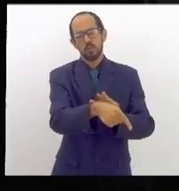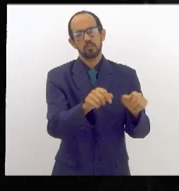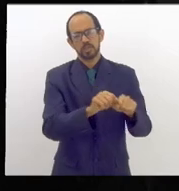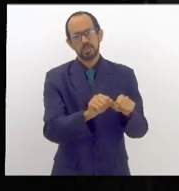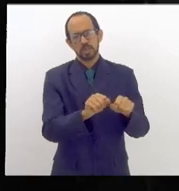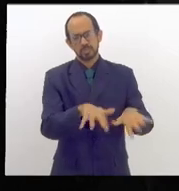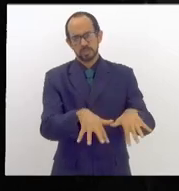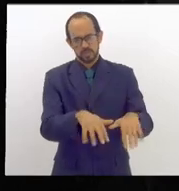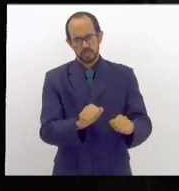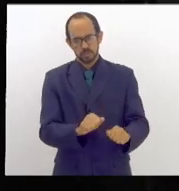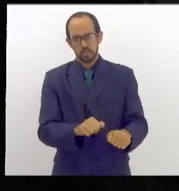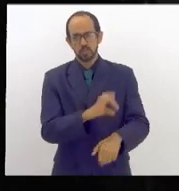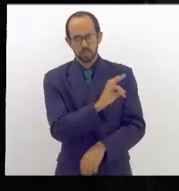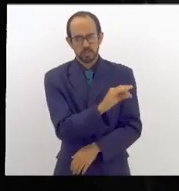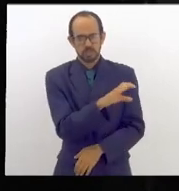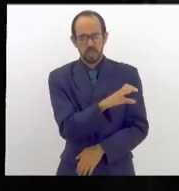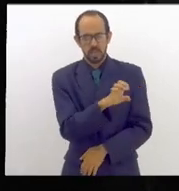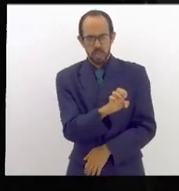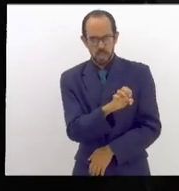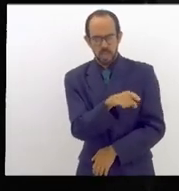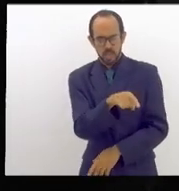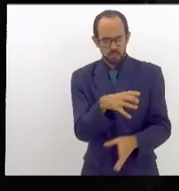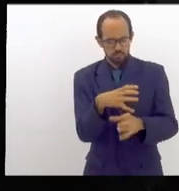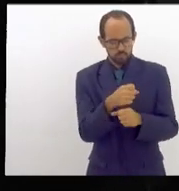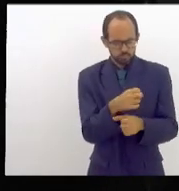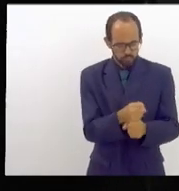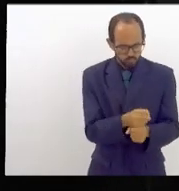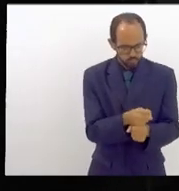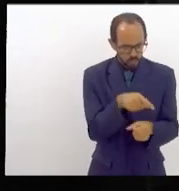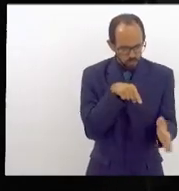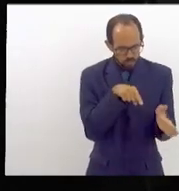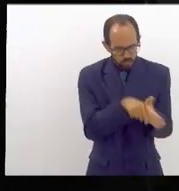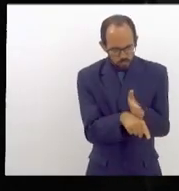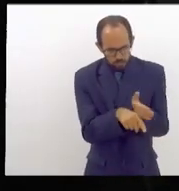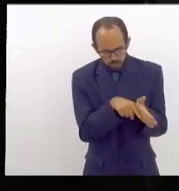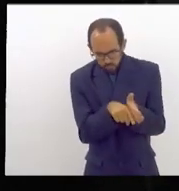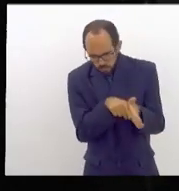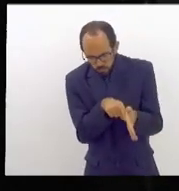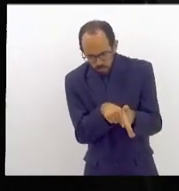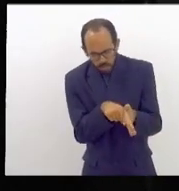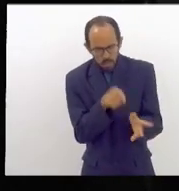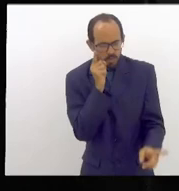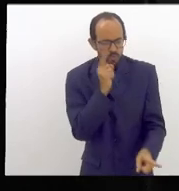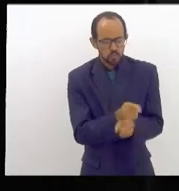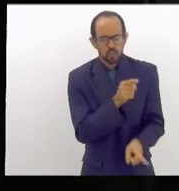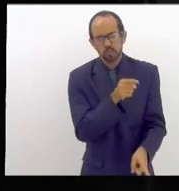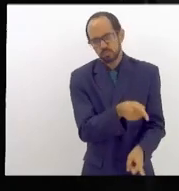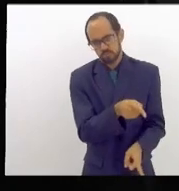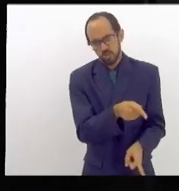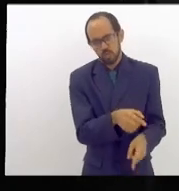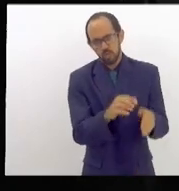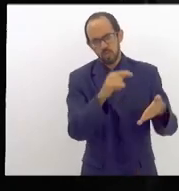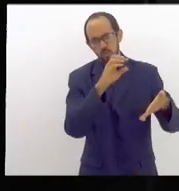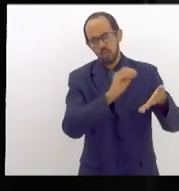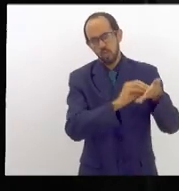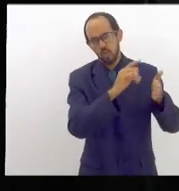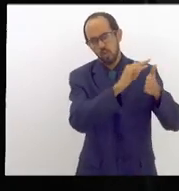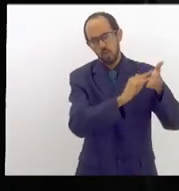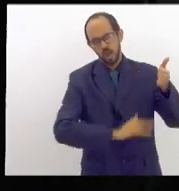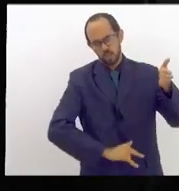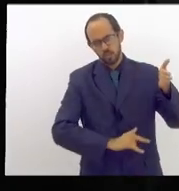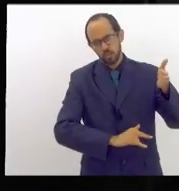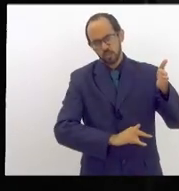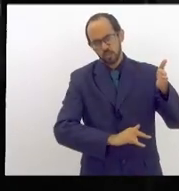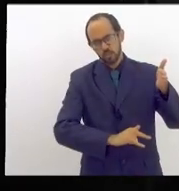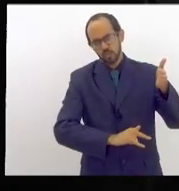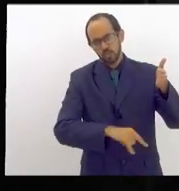Tribunal de Contas apurou e foi uma das fundamentações para sua negativa mais do que isso né não houve